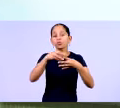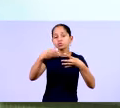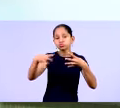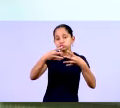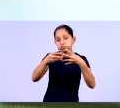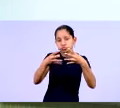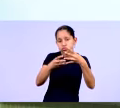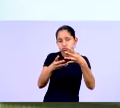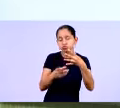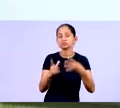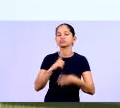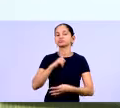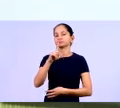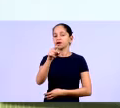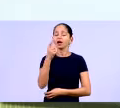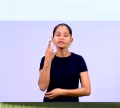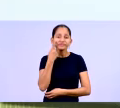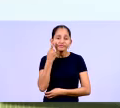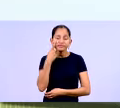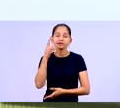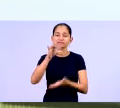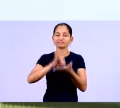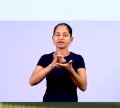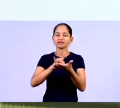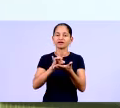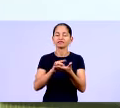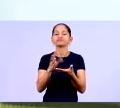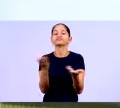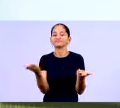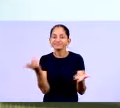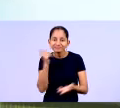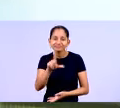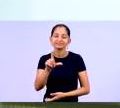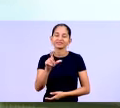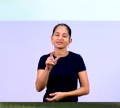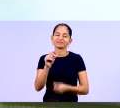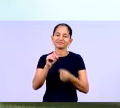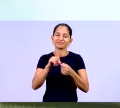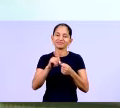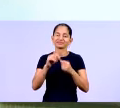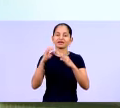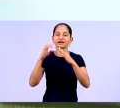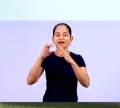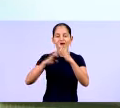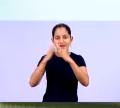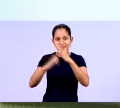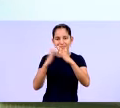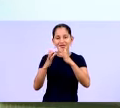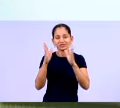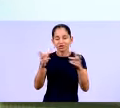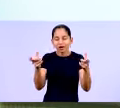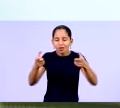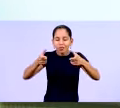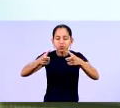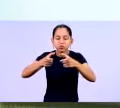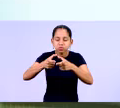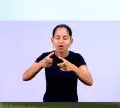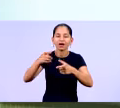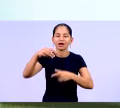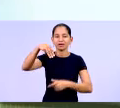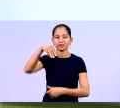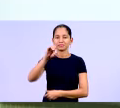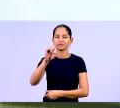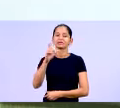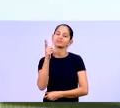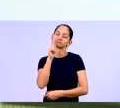vocês verifiquem como de fato vale a pena para as MEs e EPPs conseguirem se enquadrar